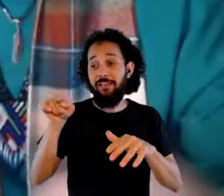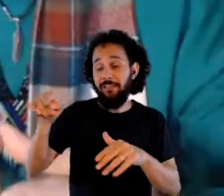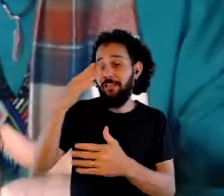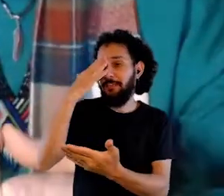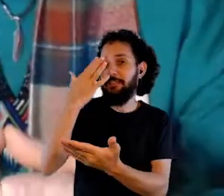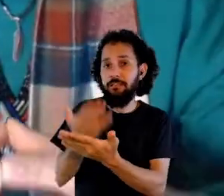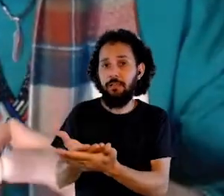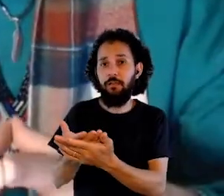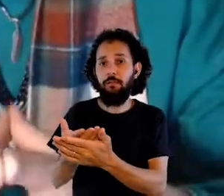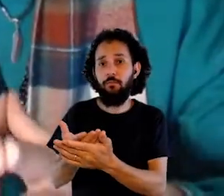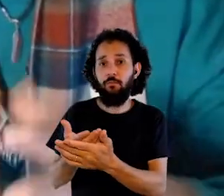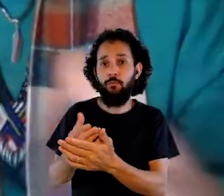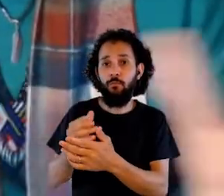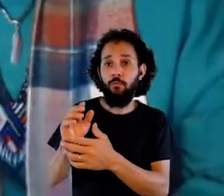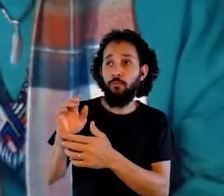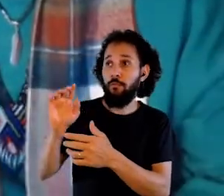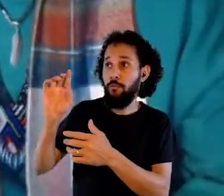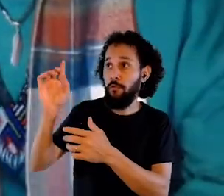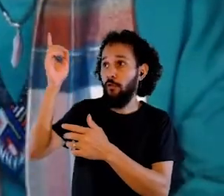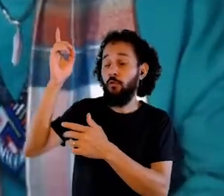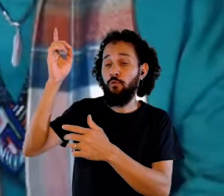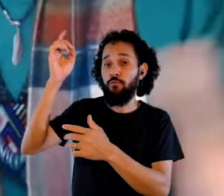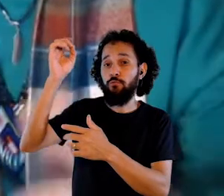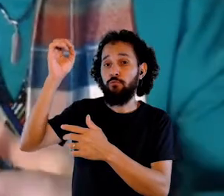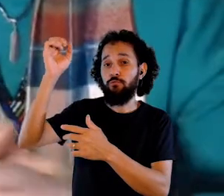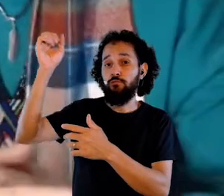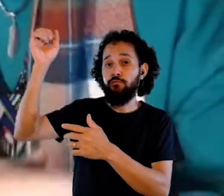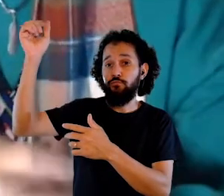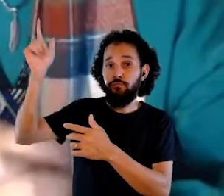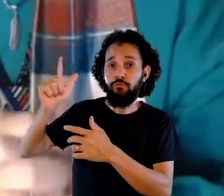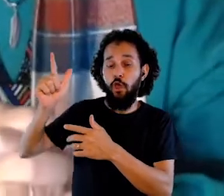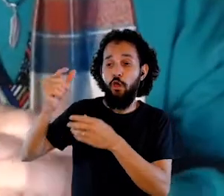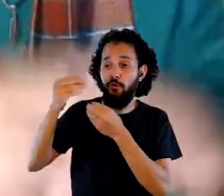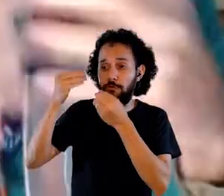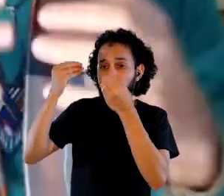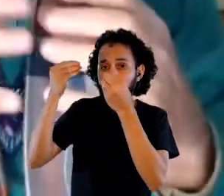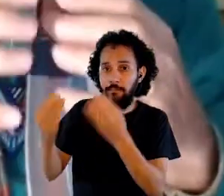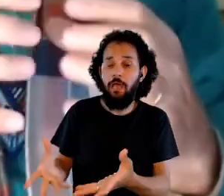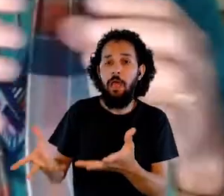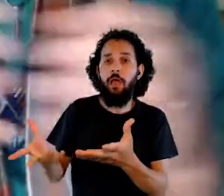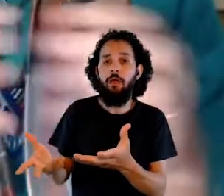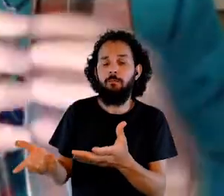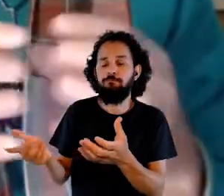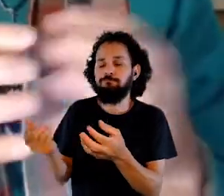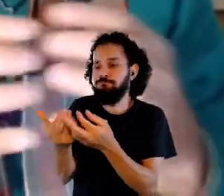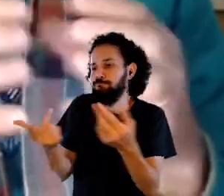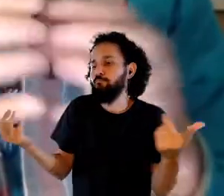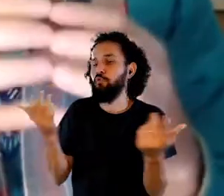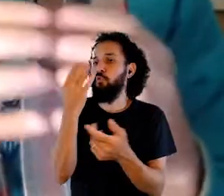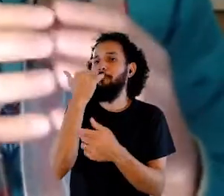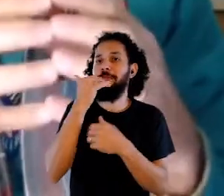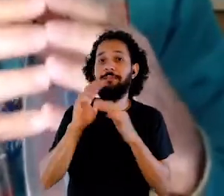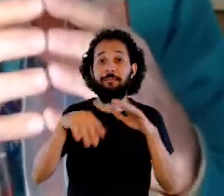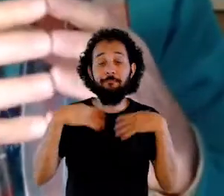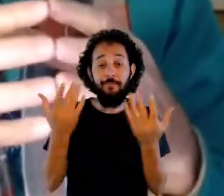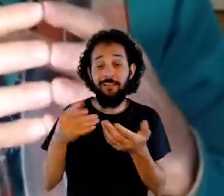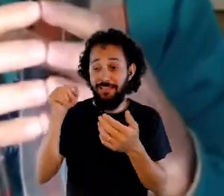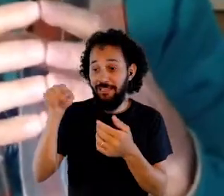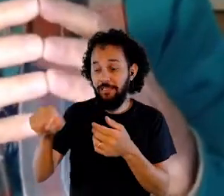Sol, né, que trazia toda a nutrição, toda a abundância para a terra. Então, quando ele percebia que naquela